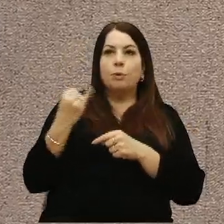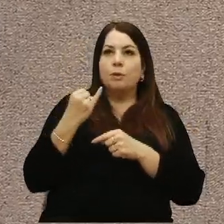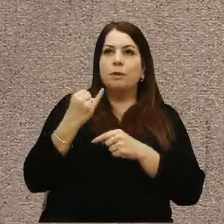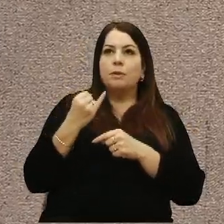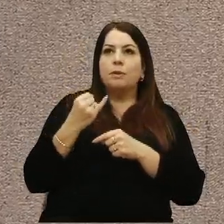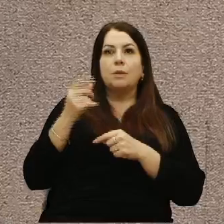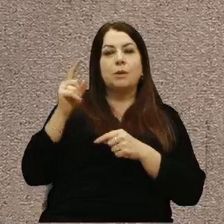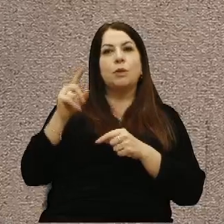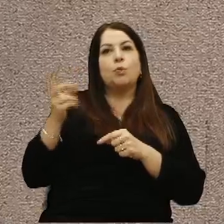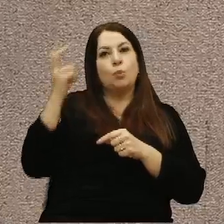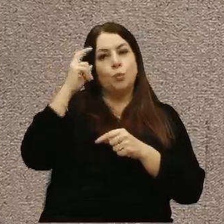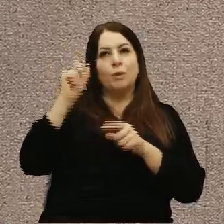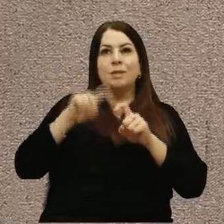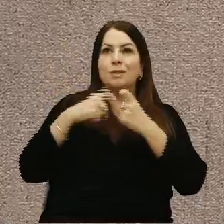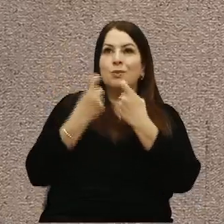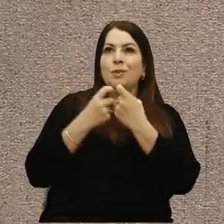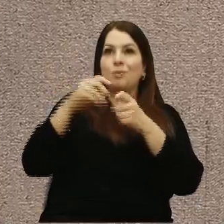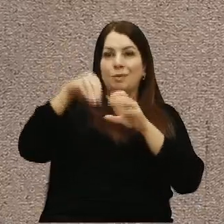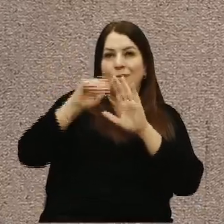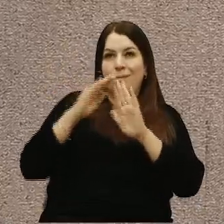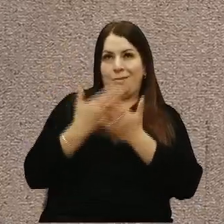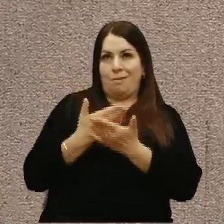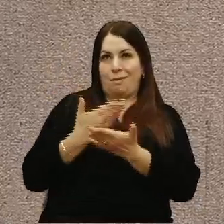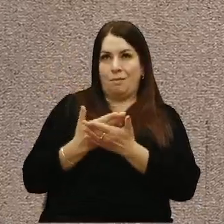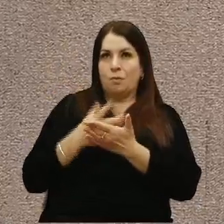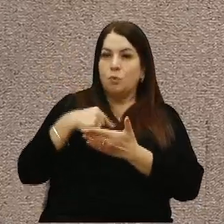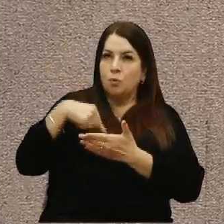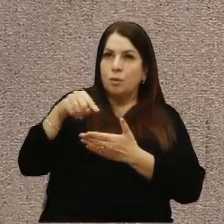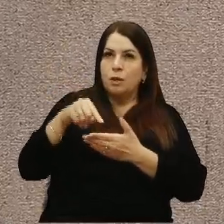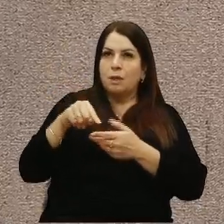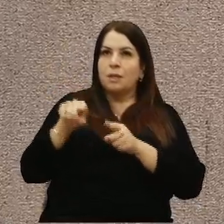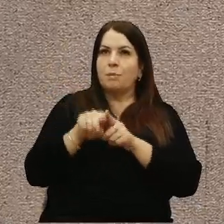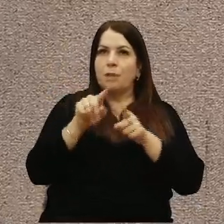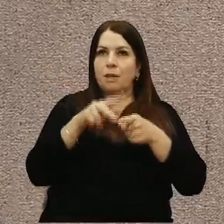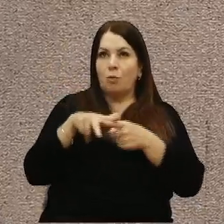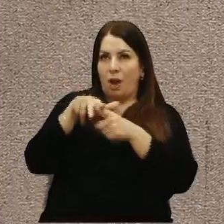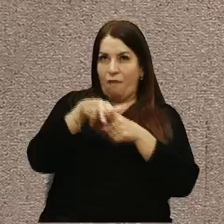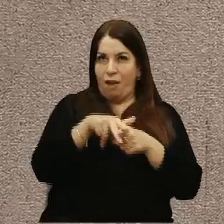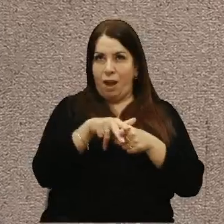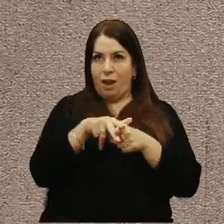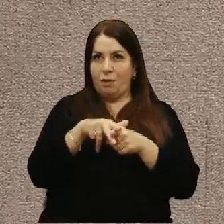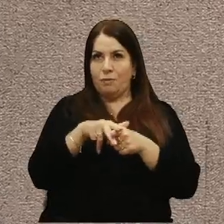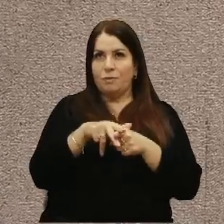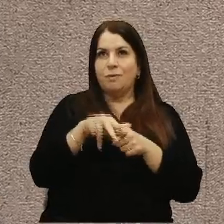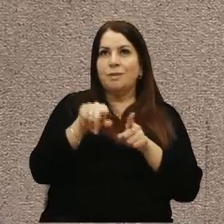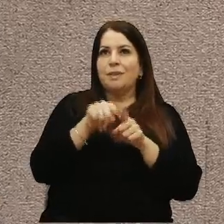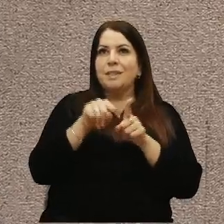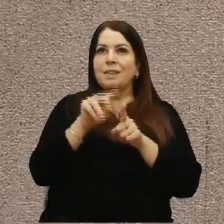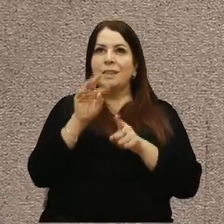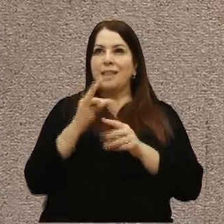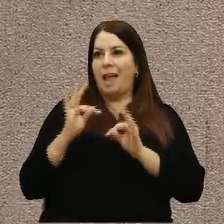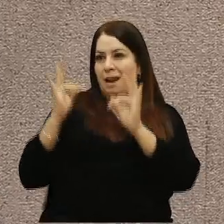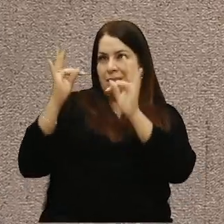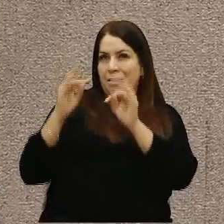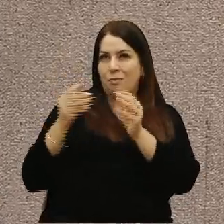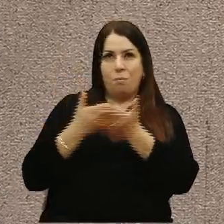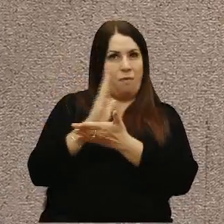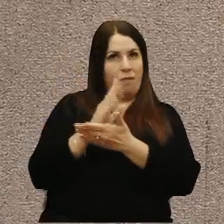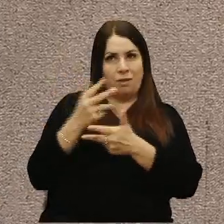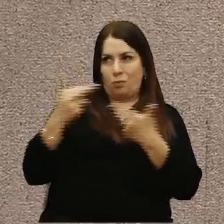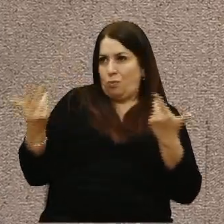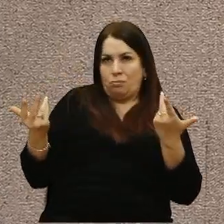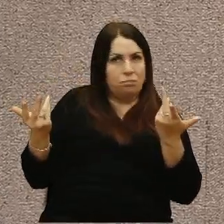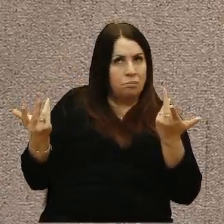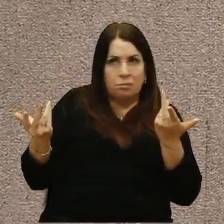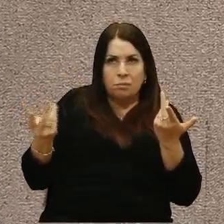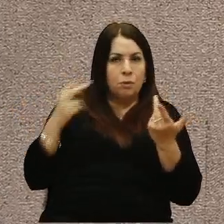de sexualização em sala de aula. Enquanto tiver gente indo lá dançar o cavalo taradão para criancinha, eu não posso aprovar esse tipo de coisa. Eu não